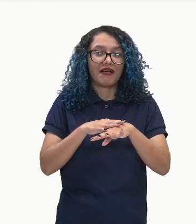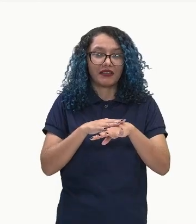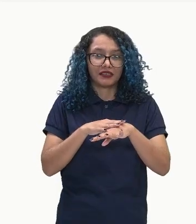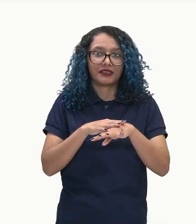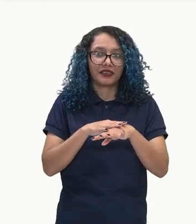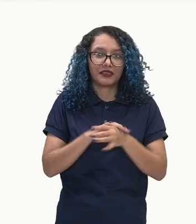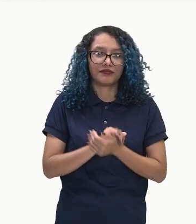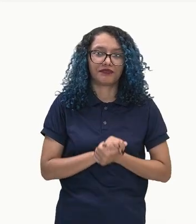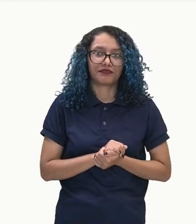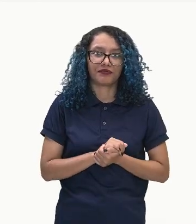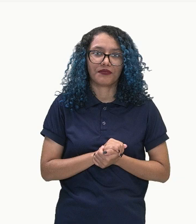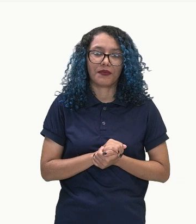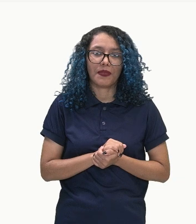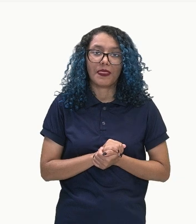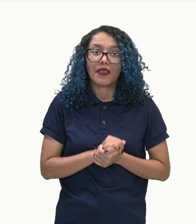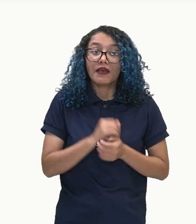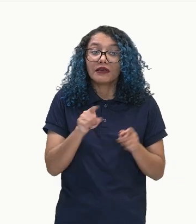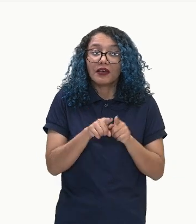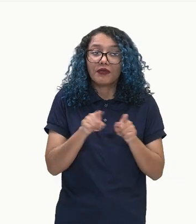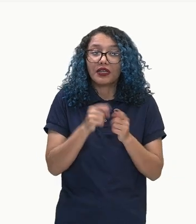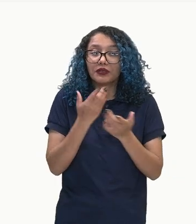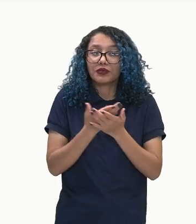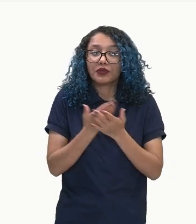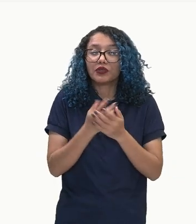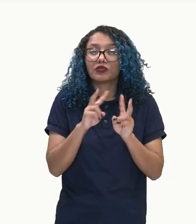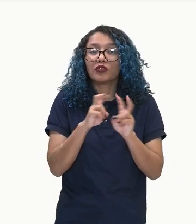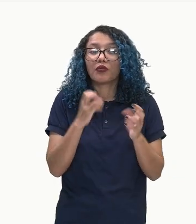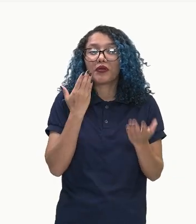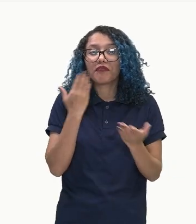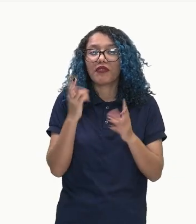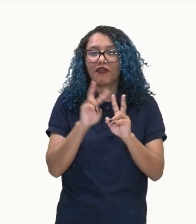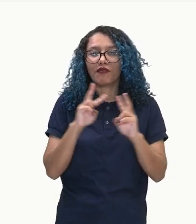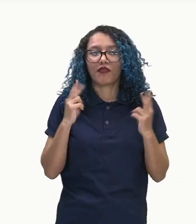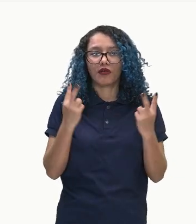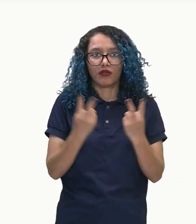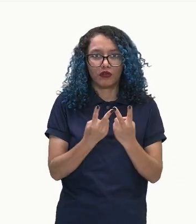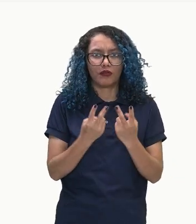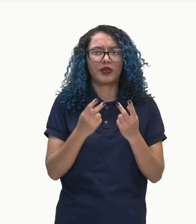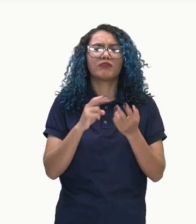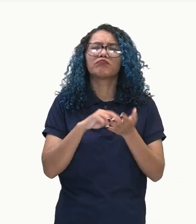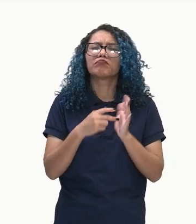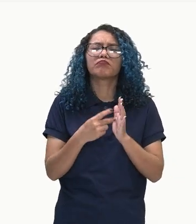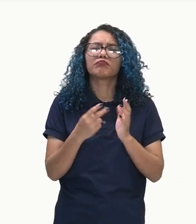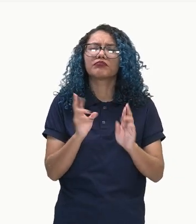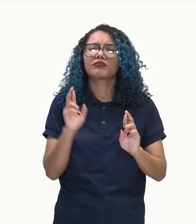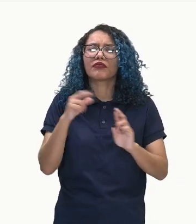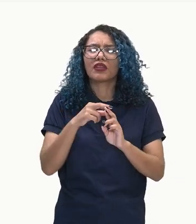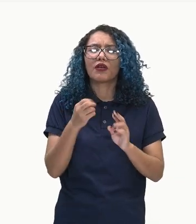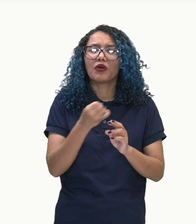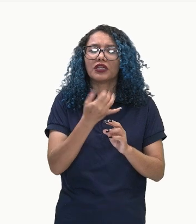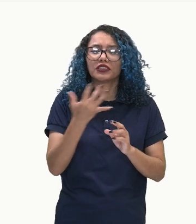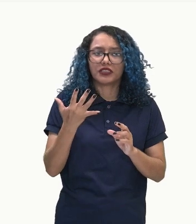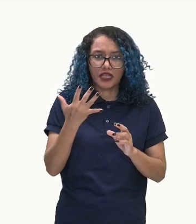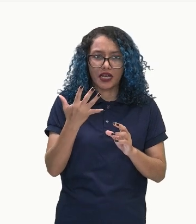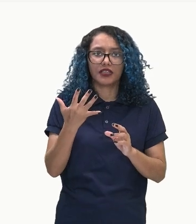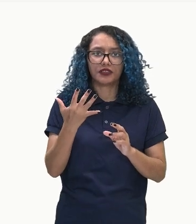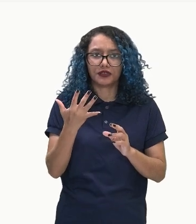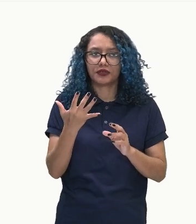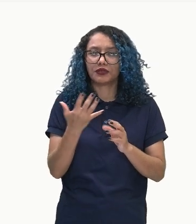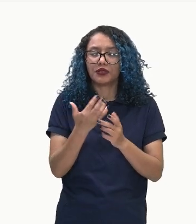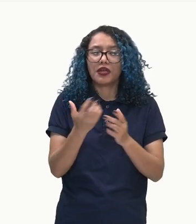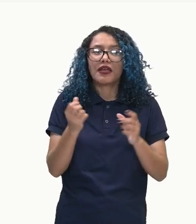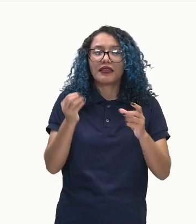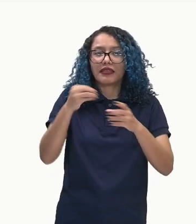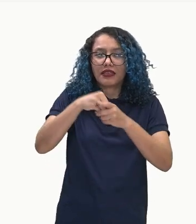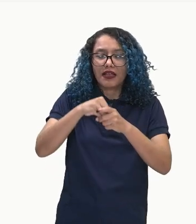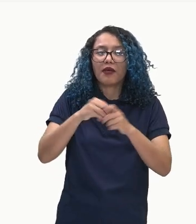nós também falamos de volume na nossa aula, tá? Veja, volume se refere à quantidade de espaço que um objeto tridimensional ocupa. Bom,